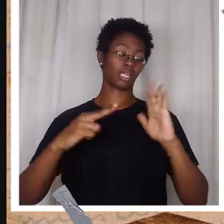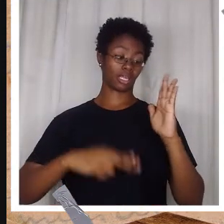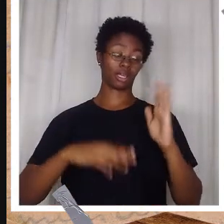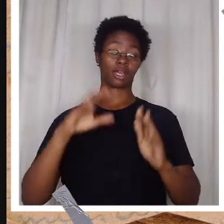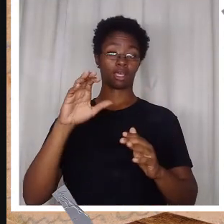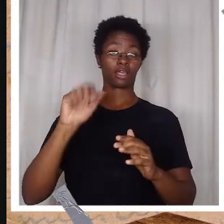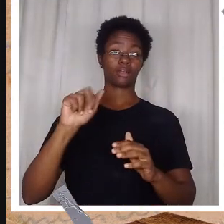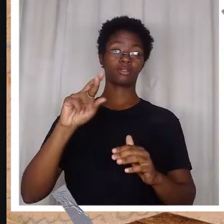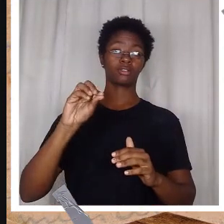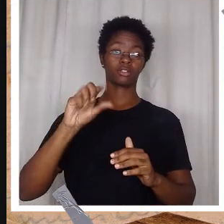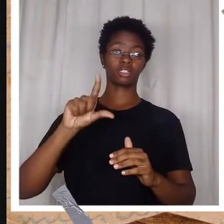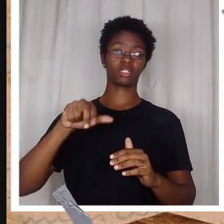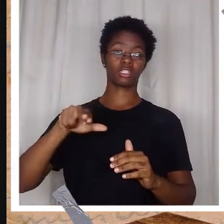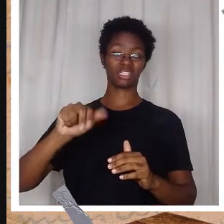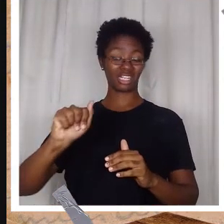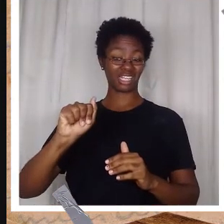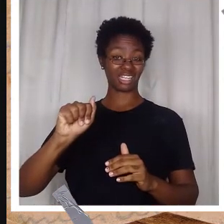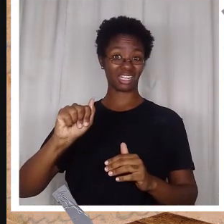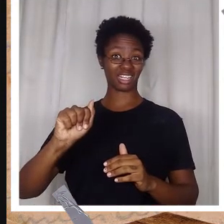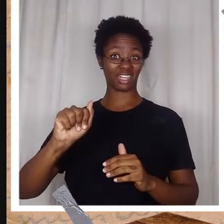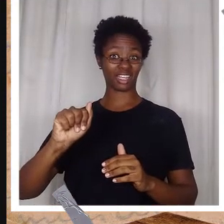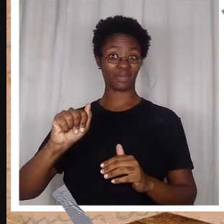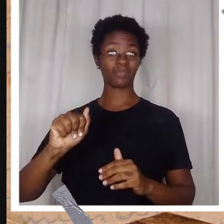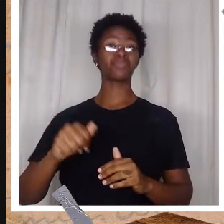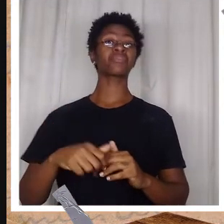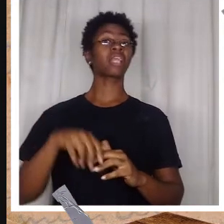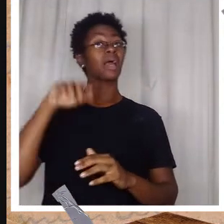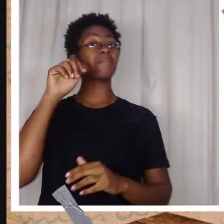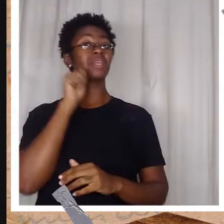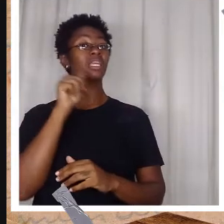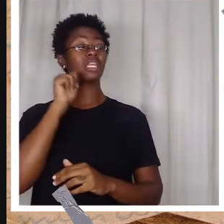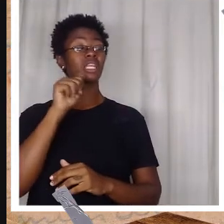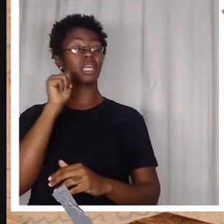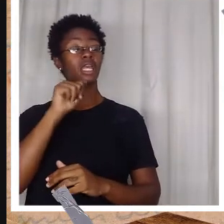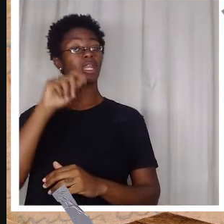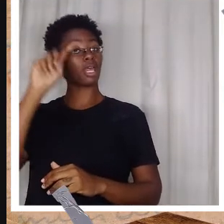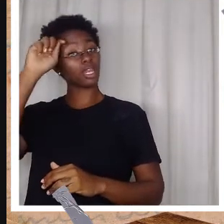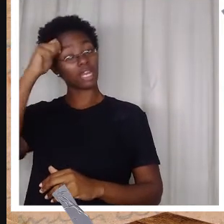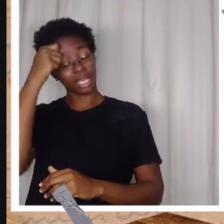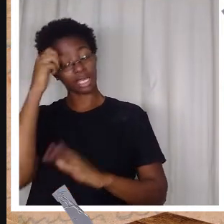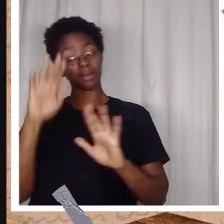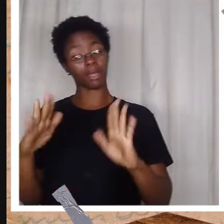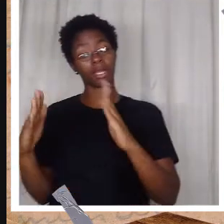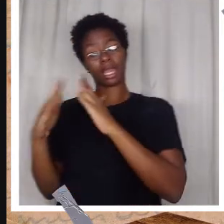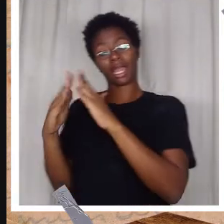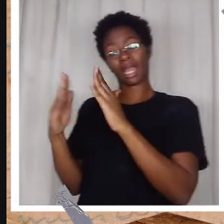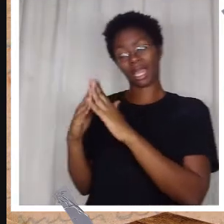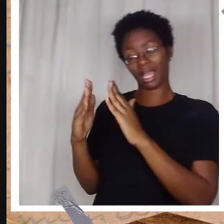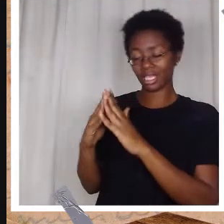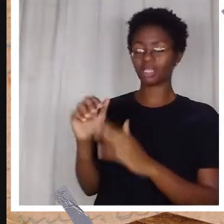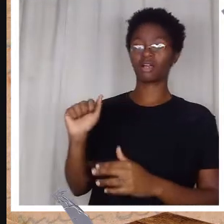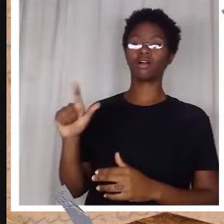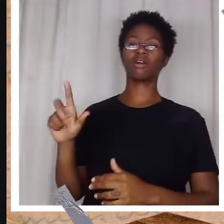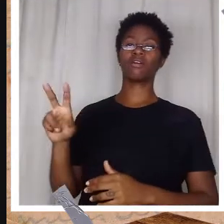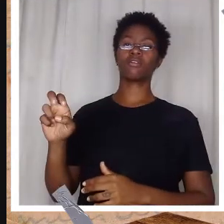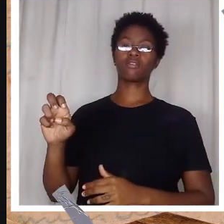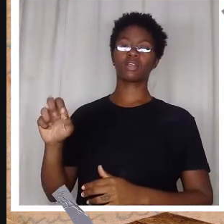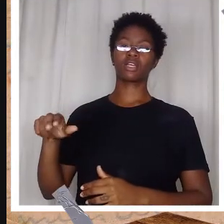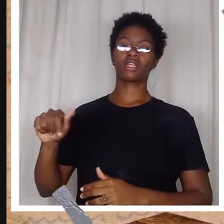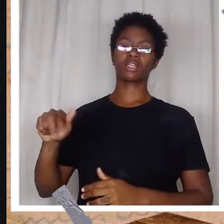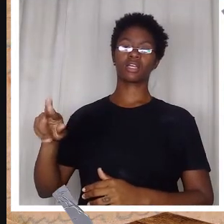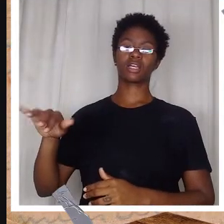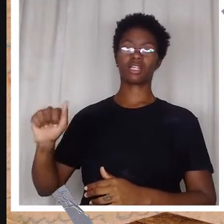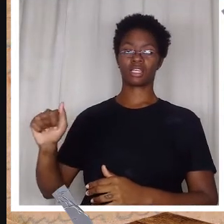negra da casa de alvenaria, né? Era um outro lugar da recepção dessa